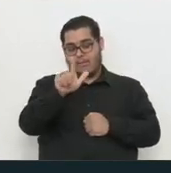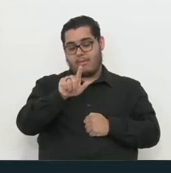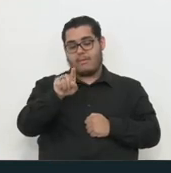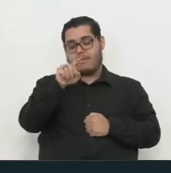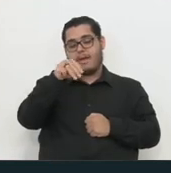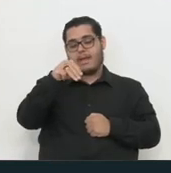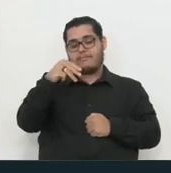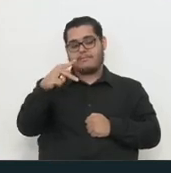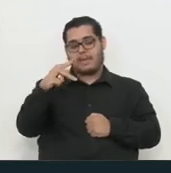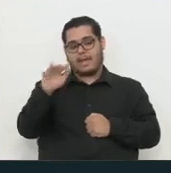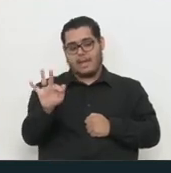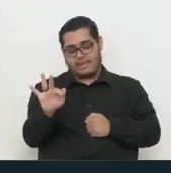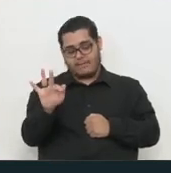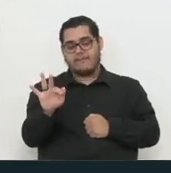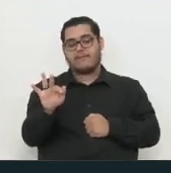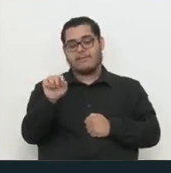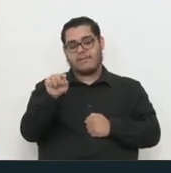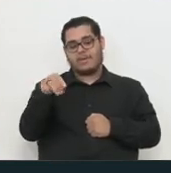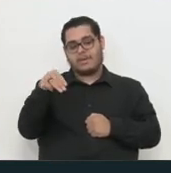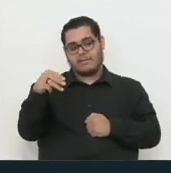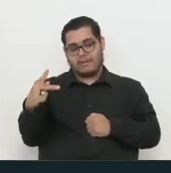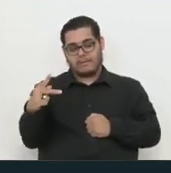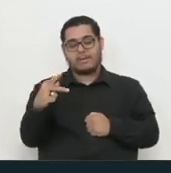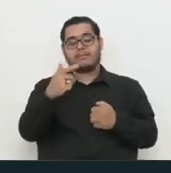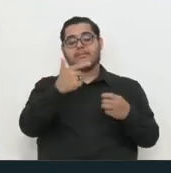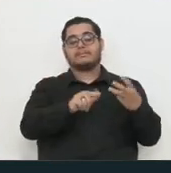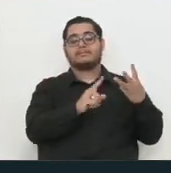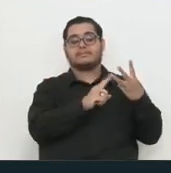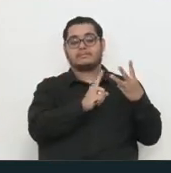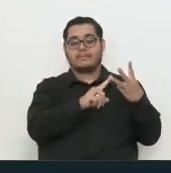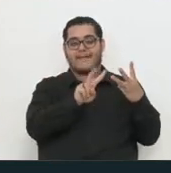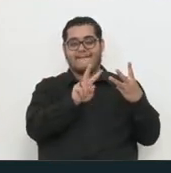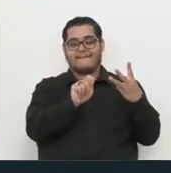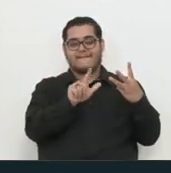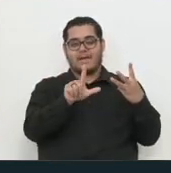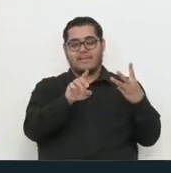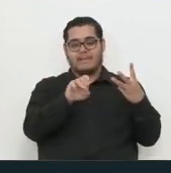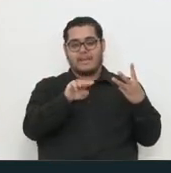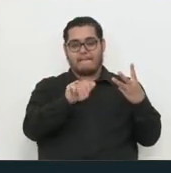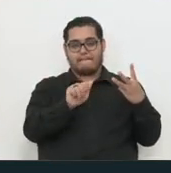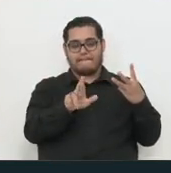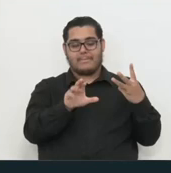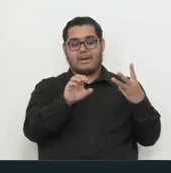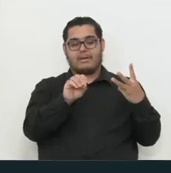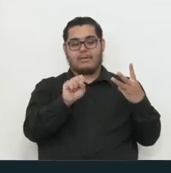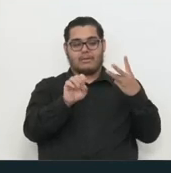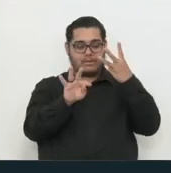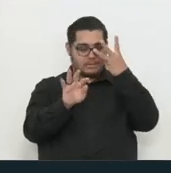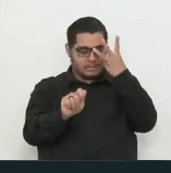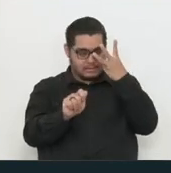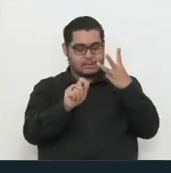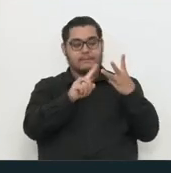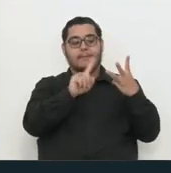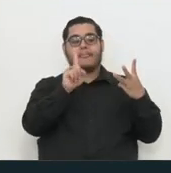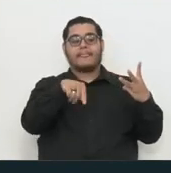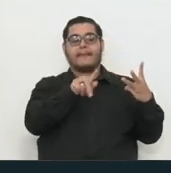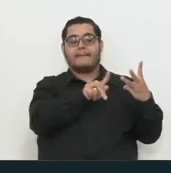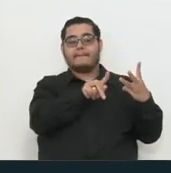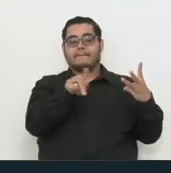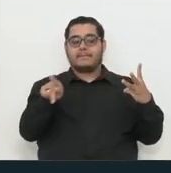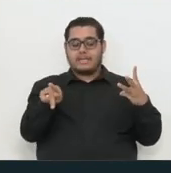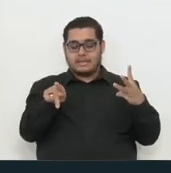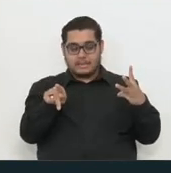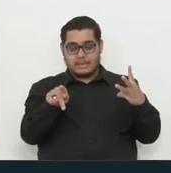vilhena@mpf.mp.br Ao ilustríssimo Senhor Valdemar Costa Neto presidente do partido Liberal